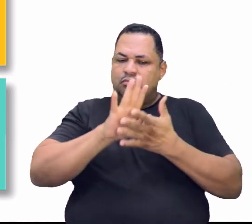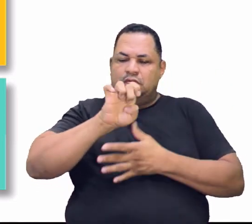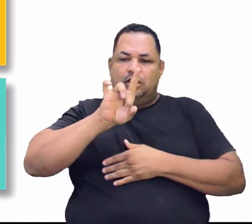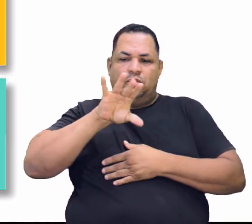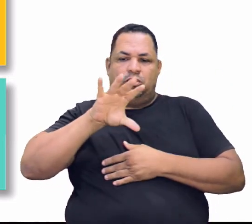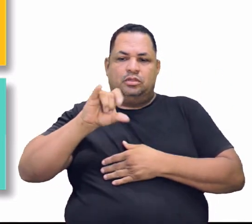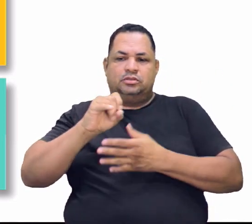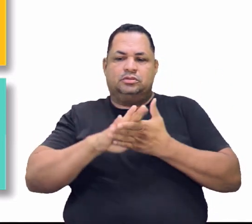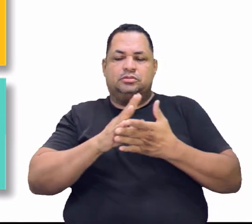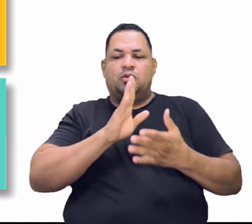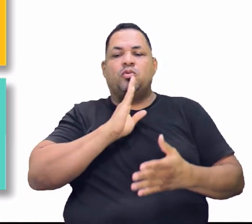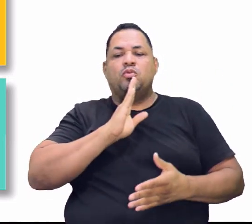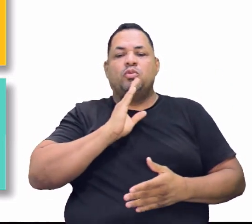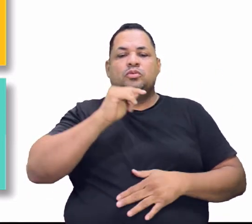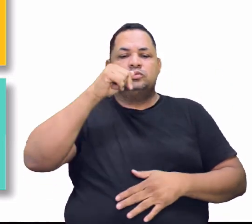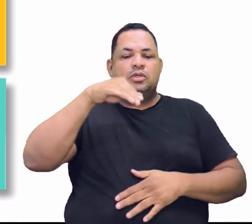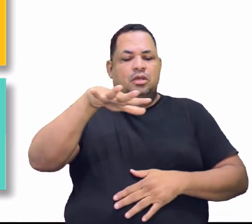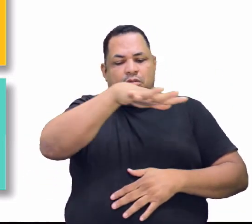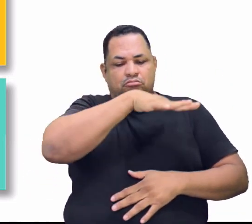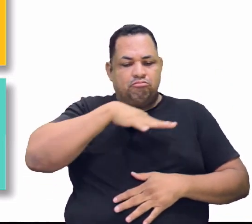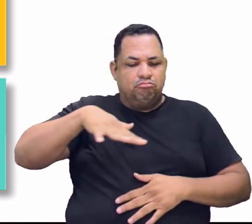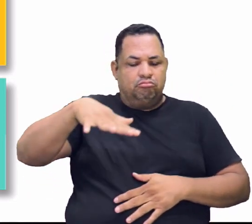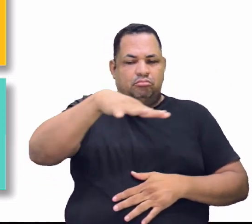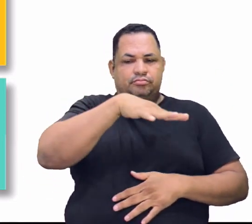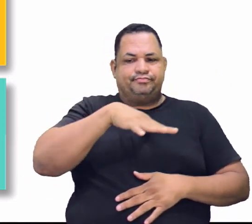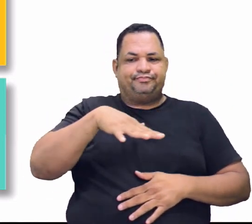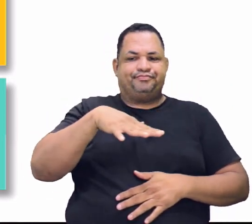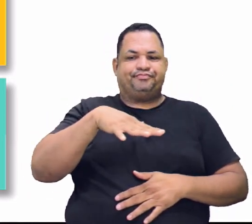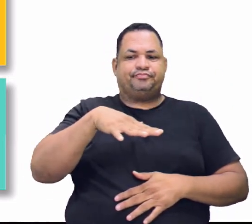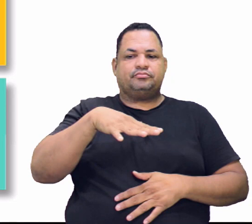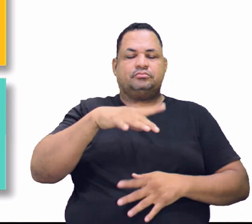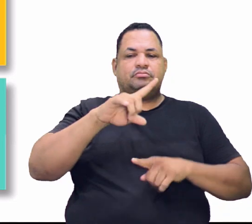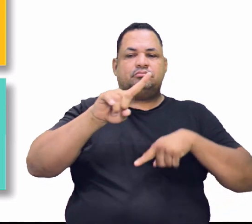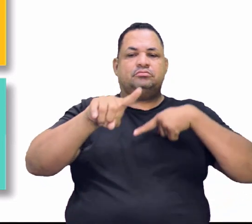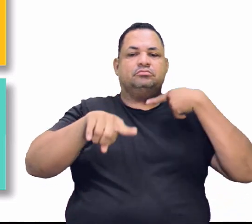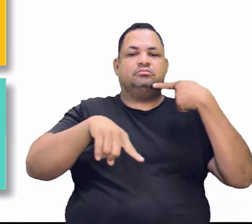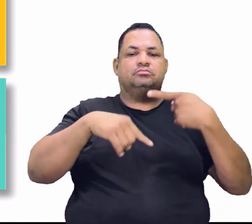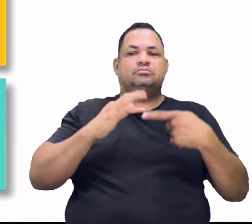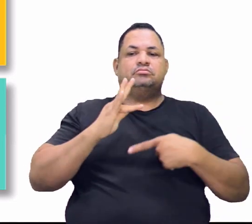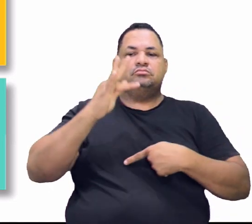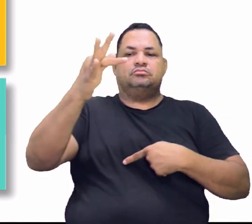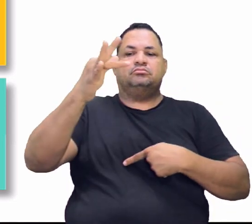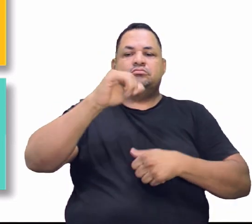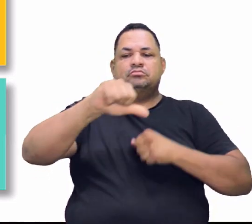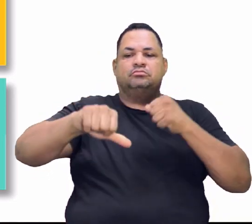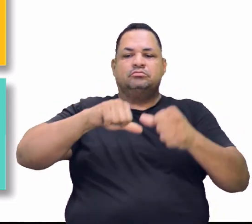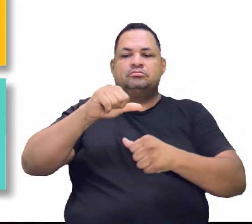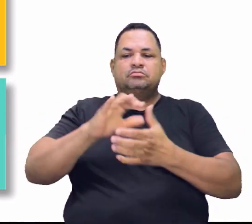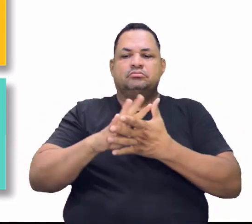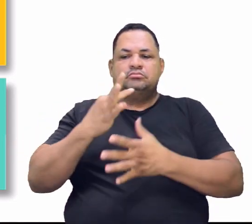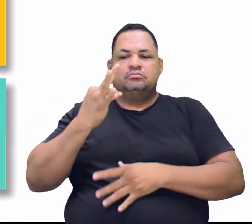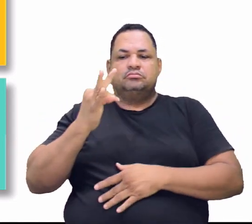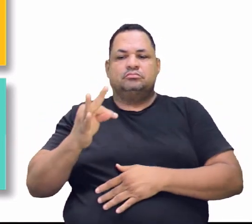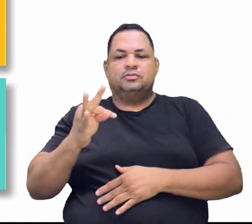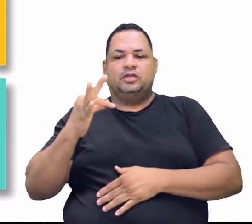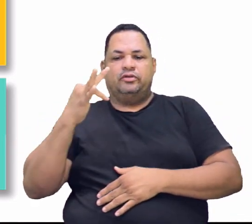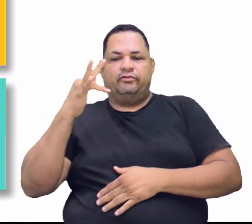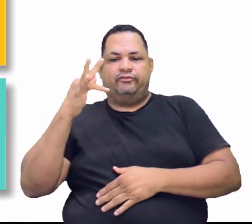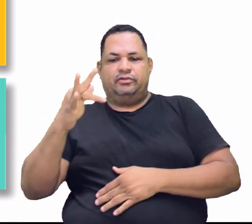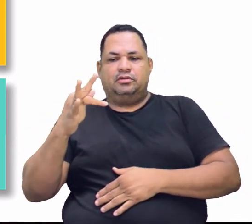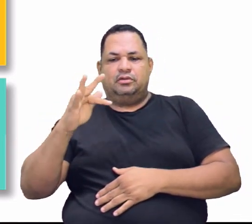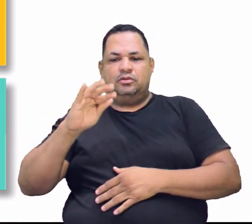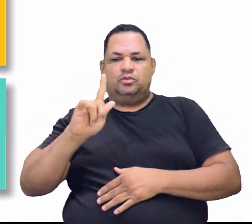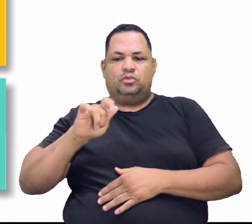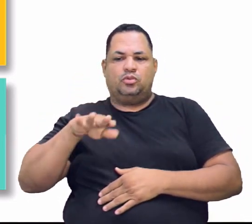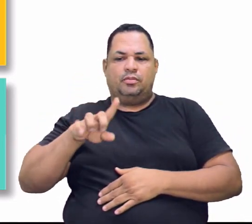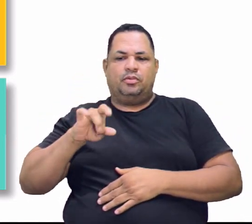Ferreira, e foi conhecer um pouco da região que, em breve, iria se tornar território federal do